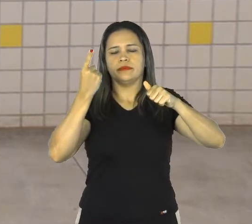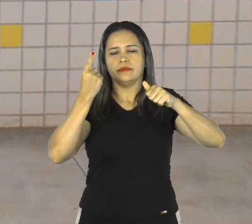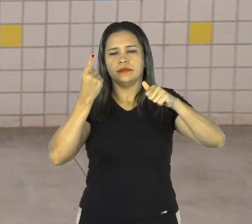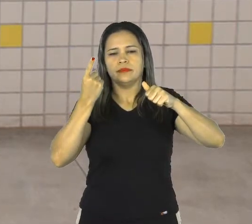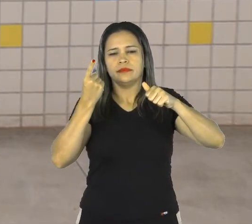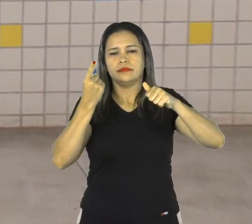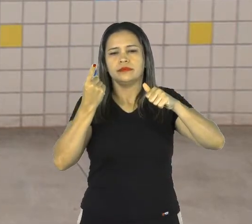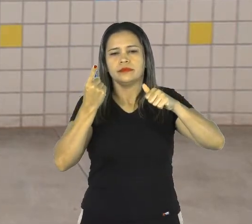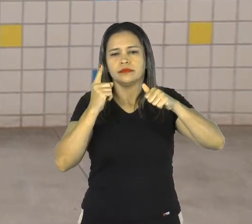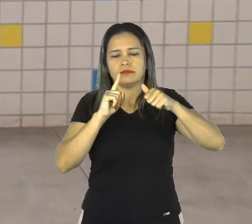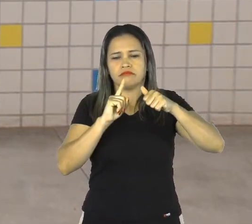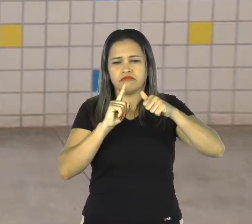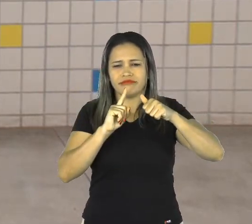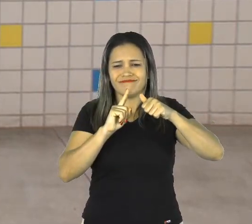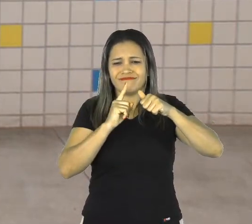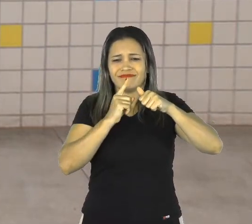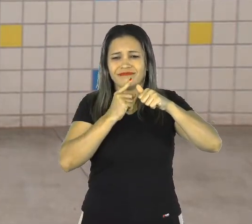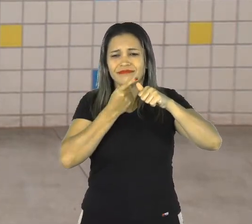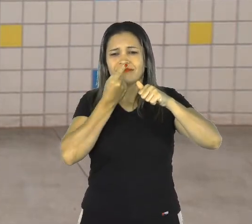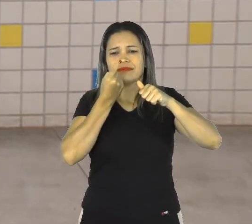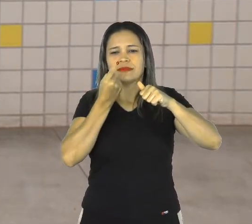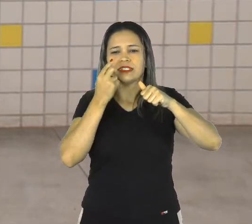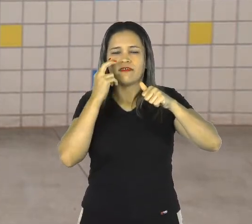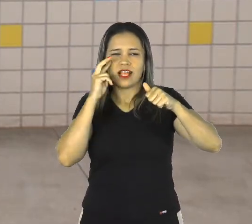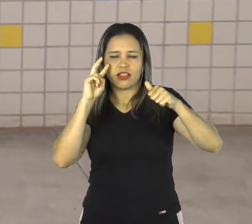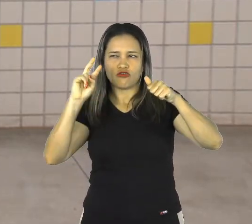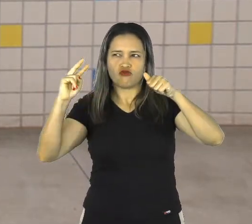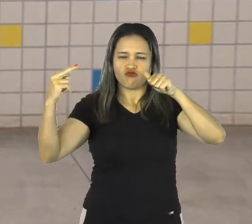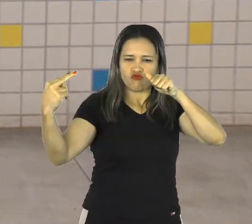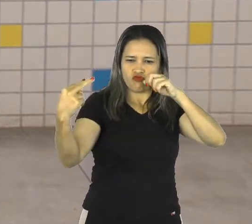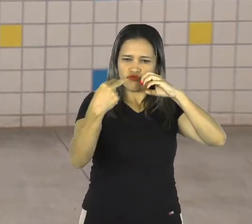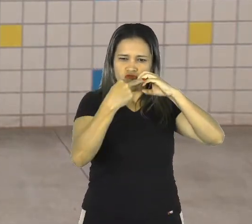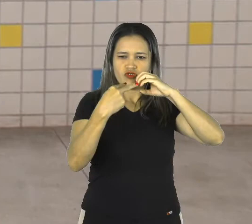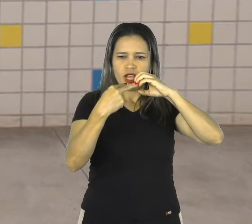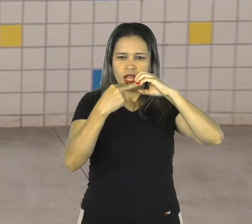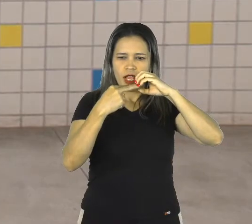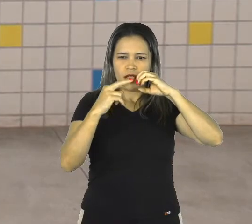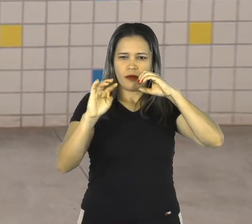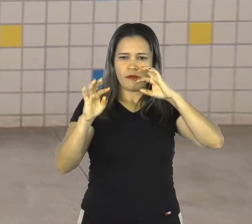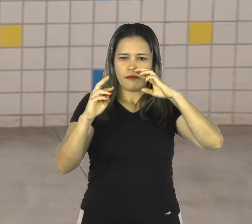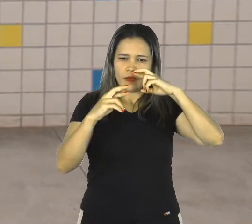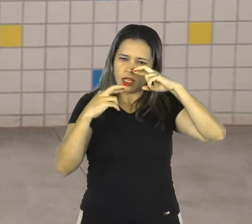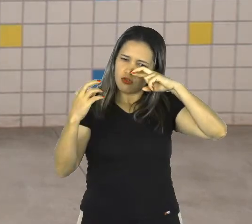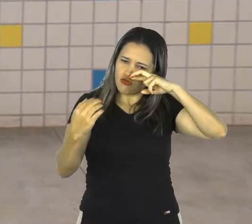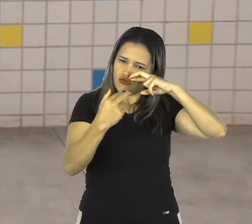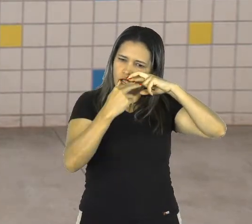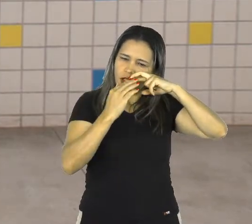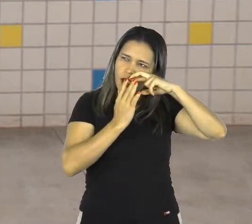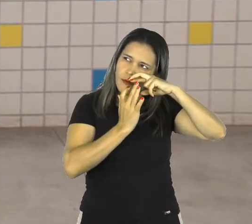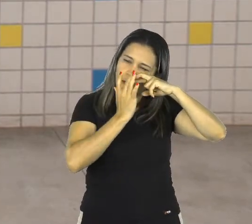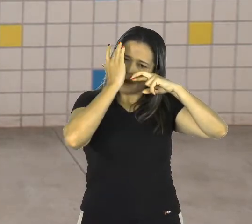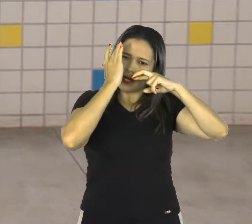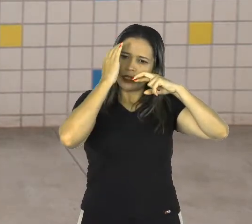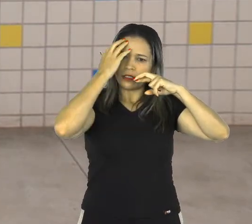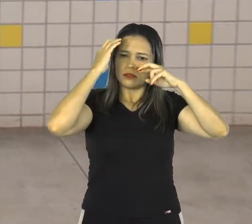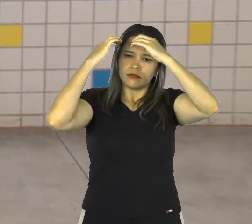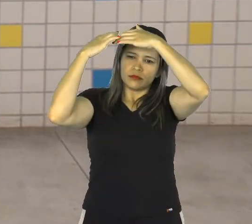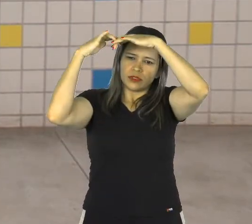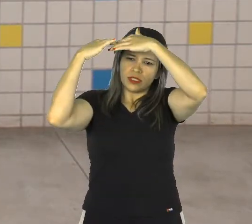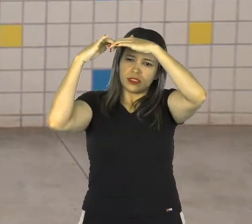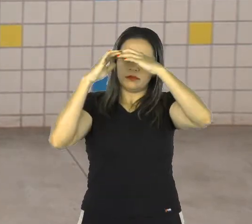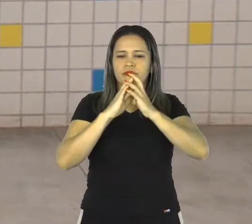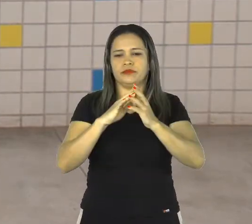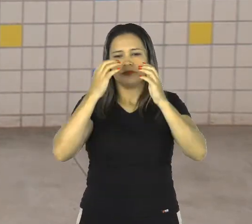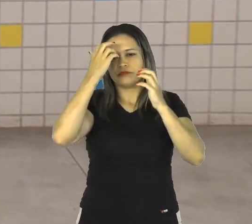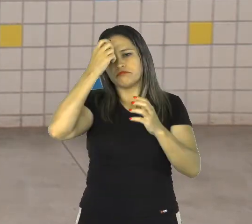componente que faz com que a visão chegue para o nosso cérebro. Então ela é situada, ela é composta